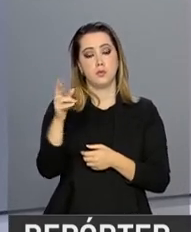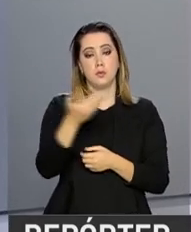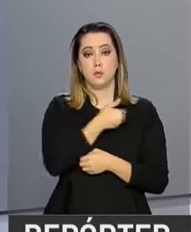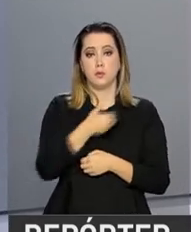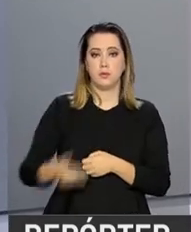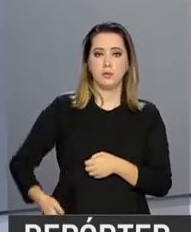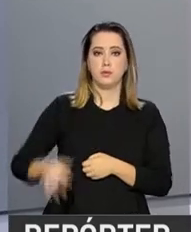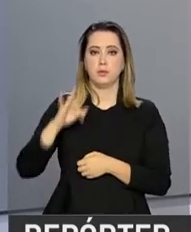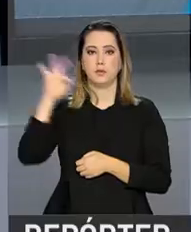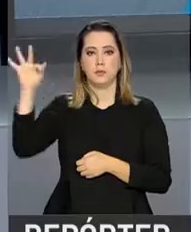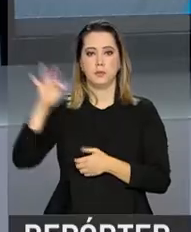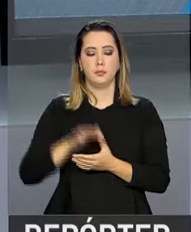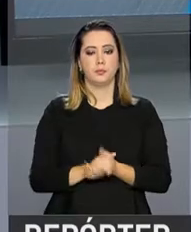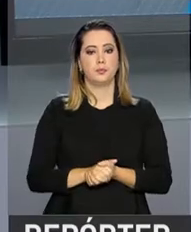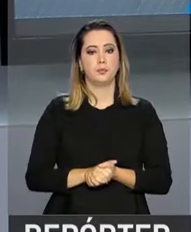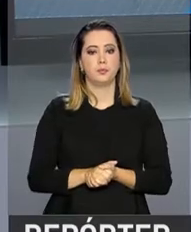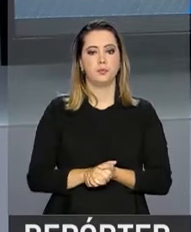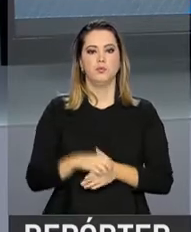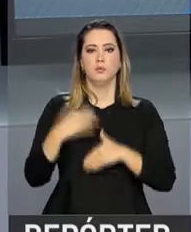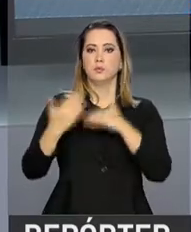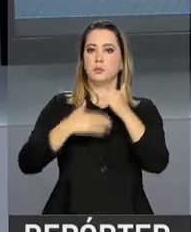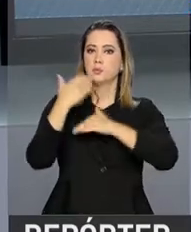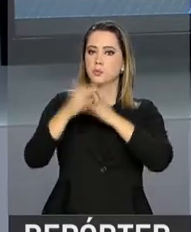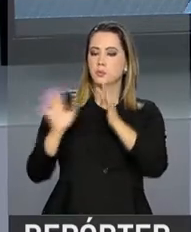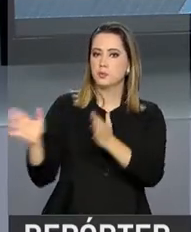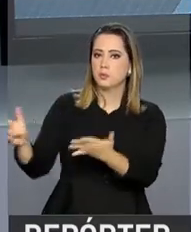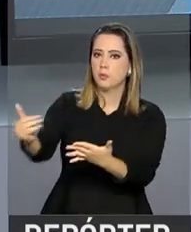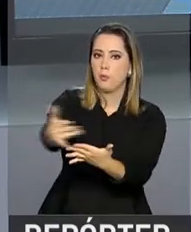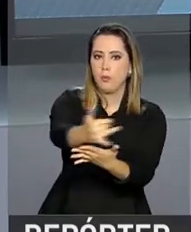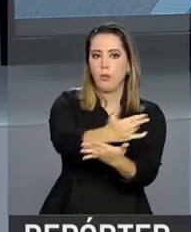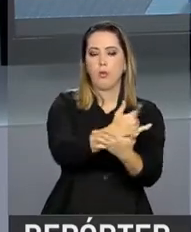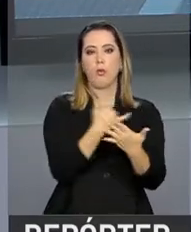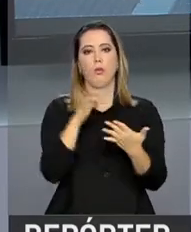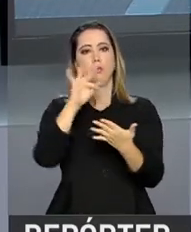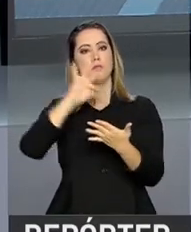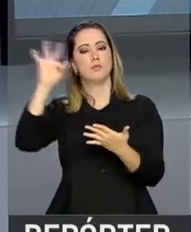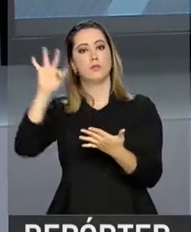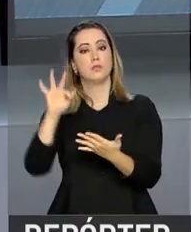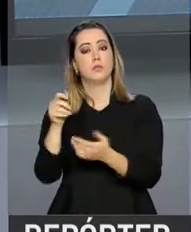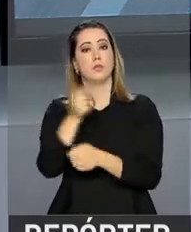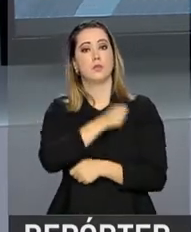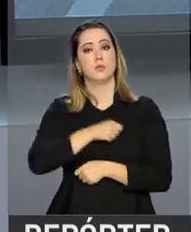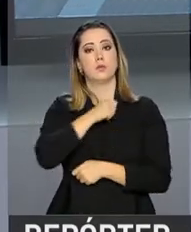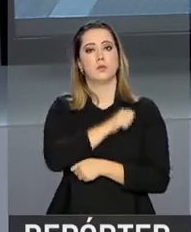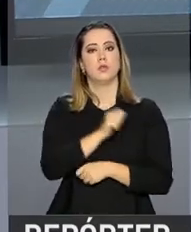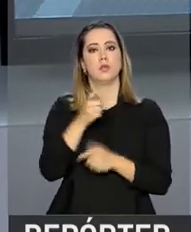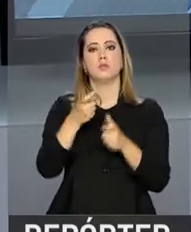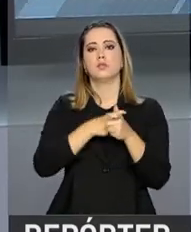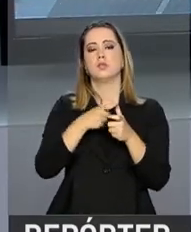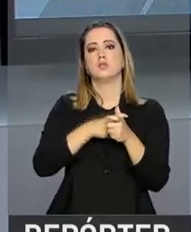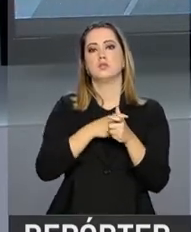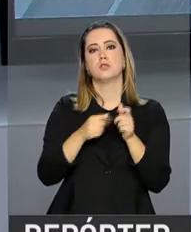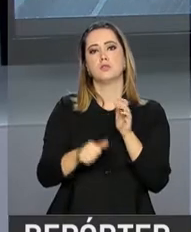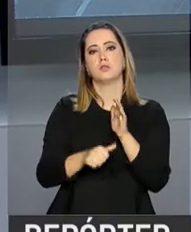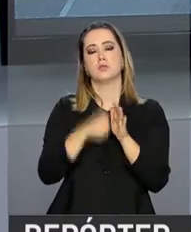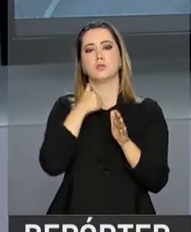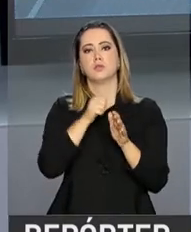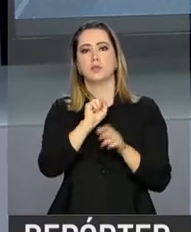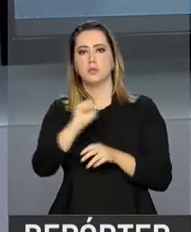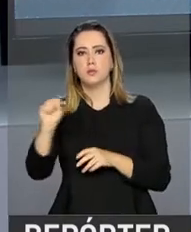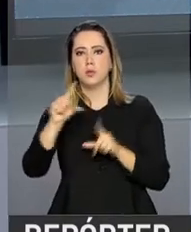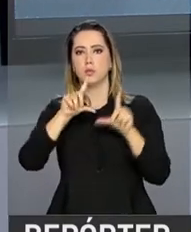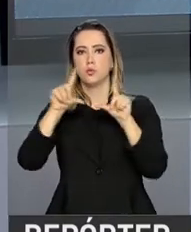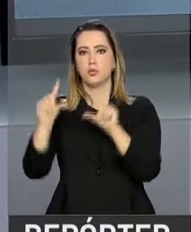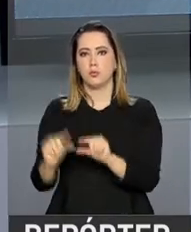federal o crescimento da arrecadação federal em agosto fez o déficit primário cair no mês segundo o